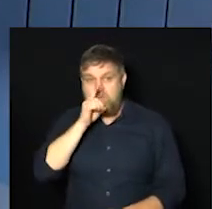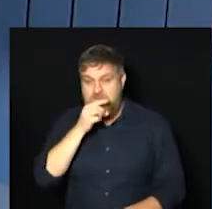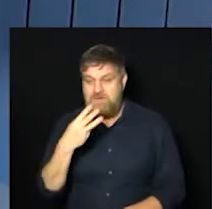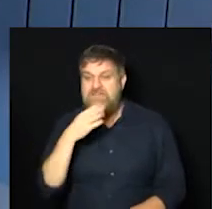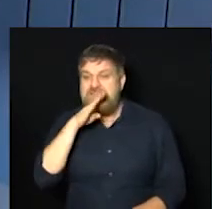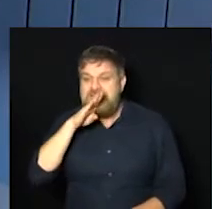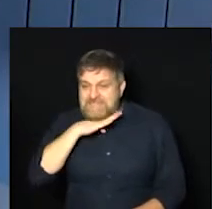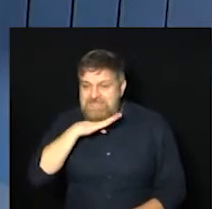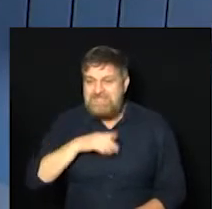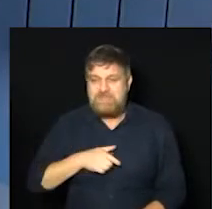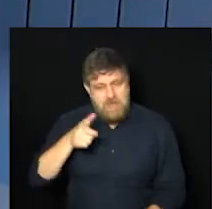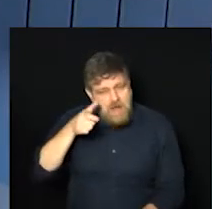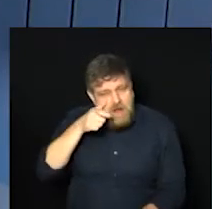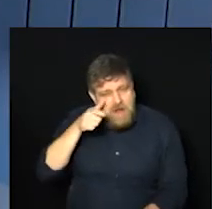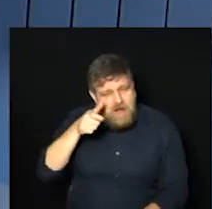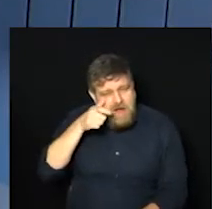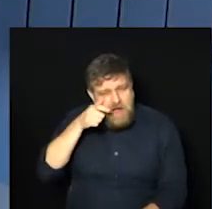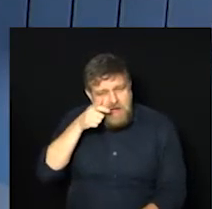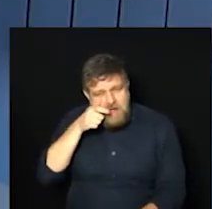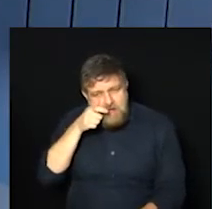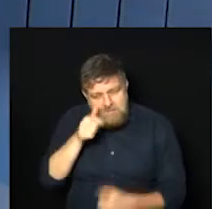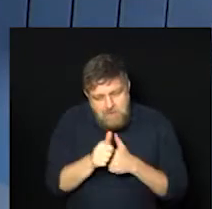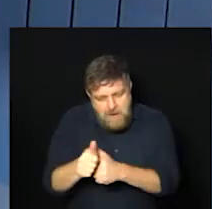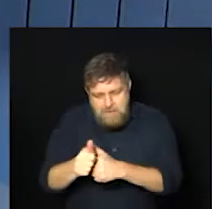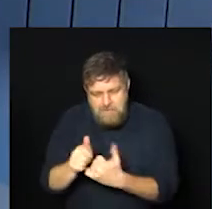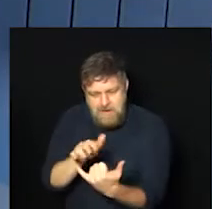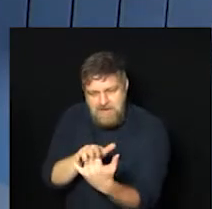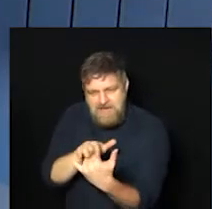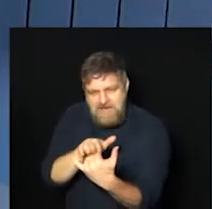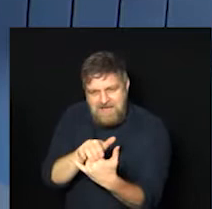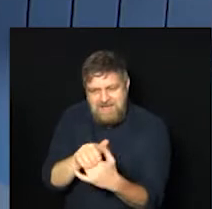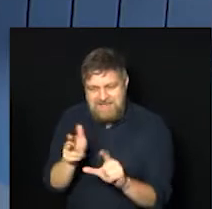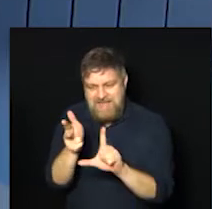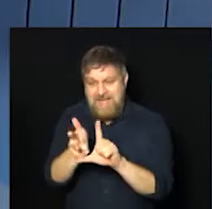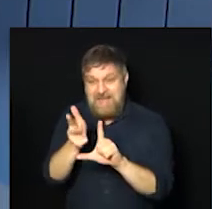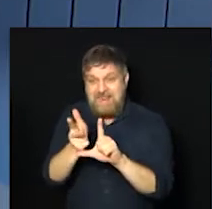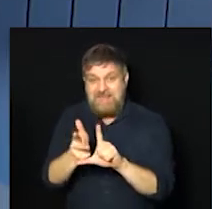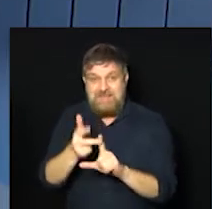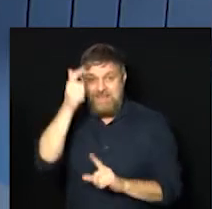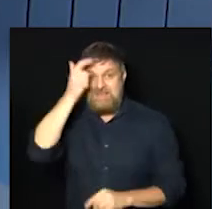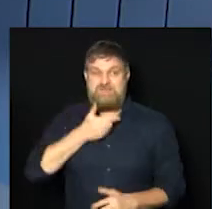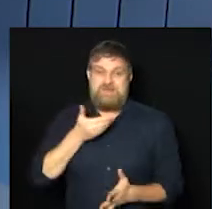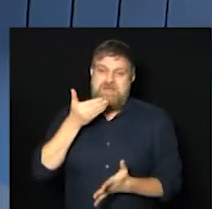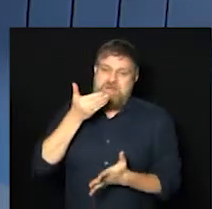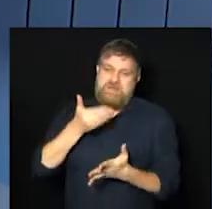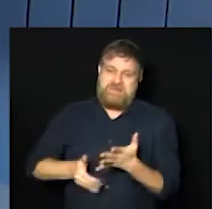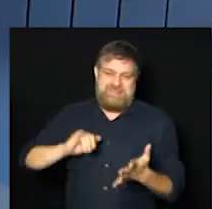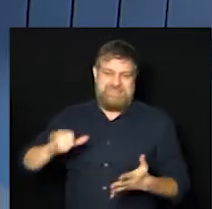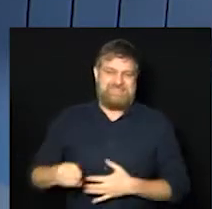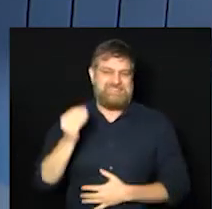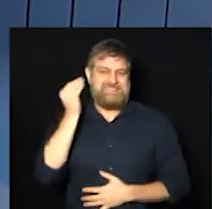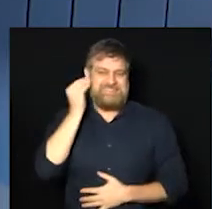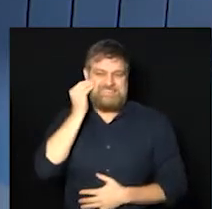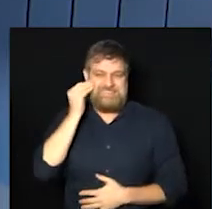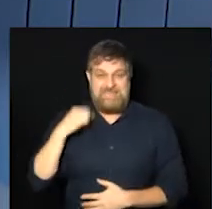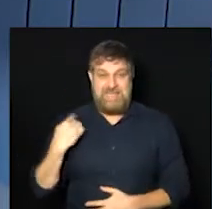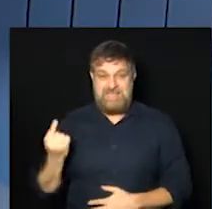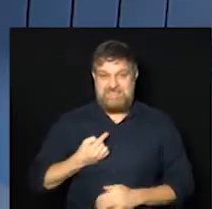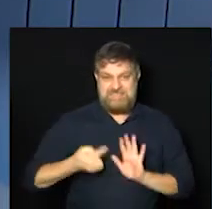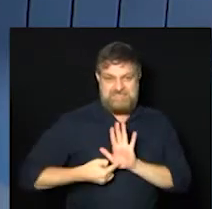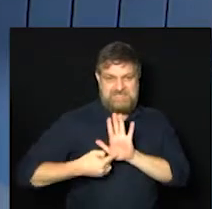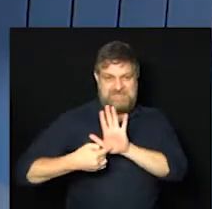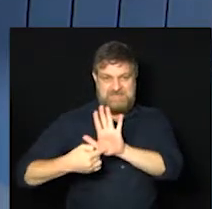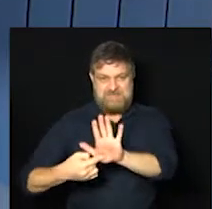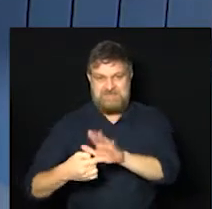da tarde, estarei acompanhando esta live. Agora eu não posso perder a oportunidade, né, Débora? A gente já mostrou